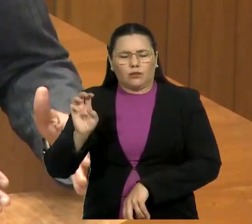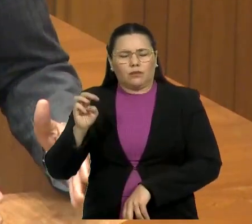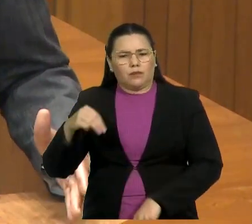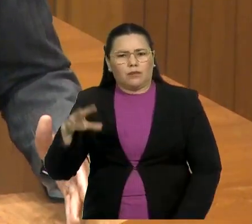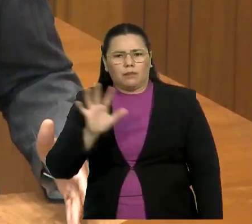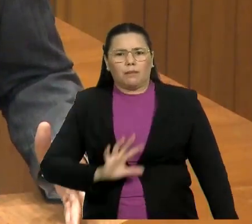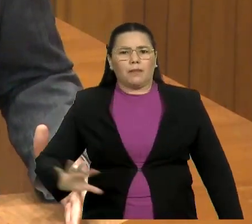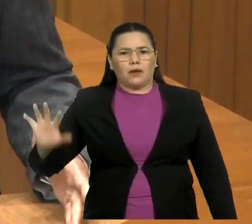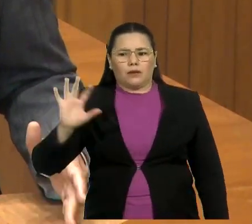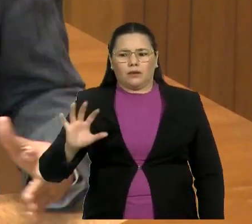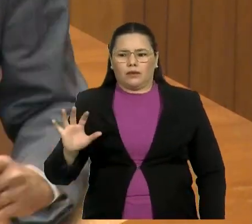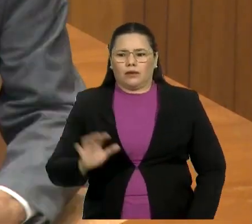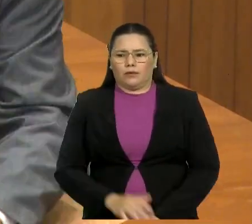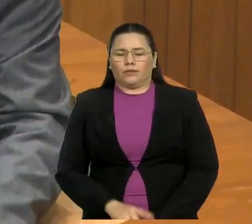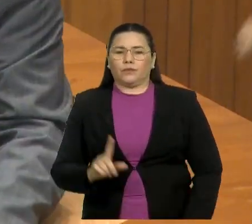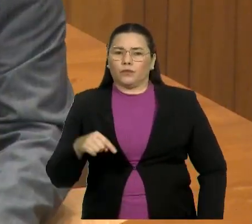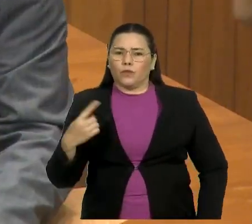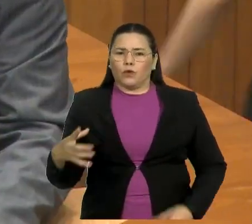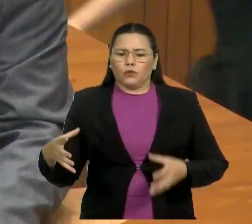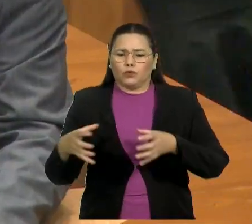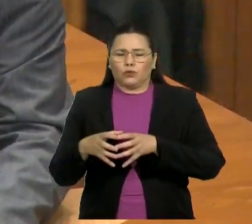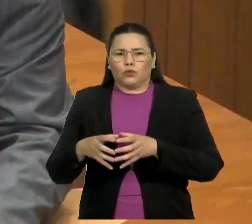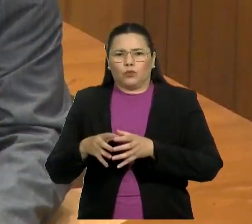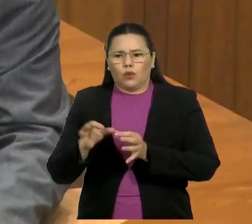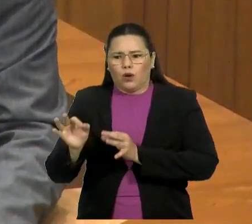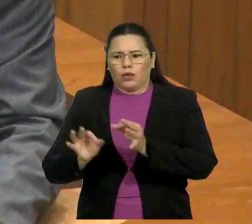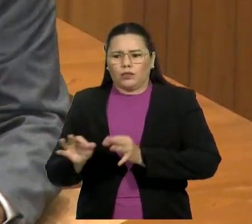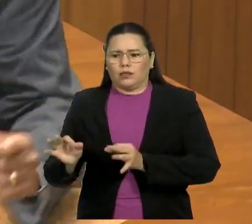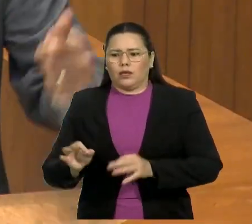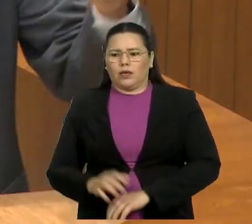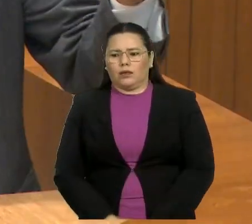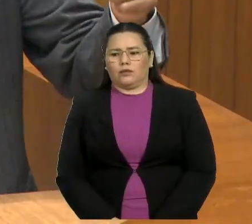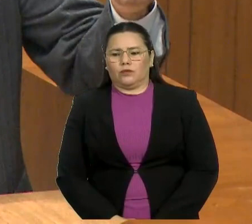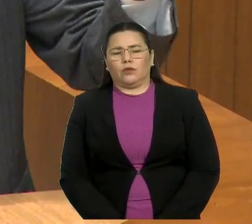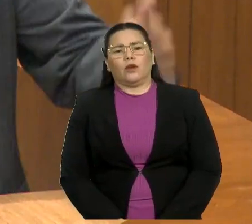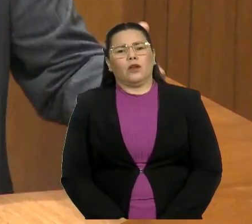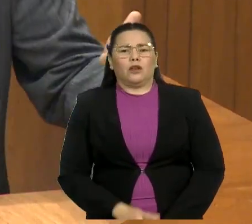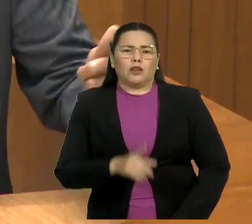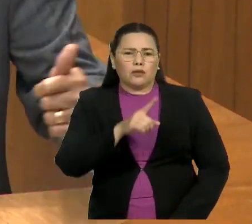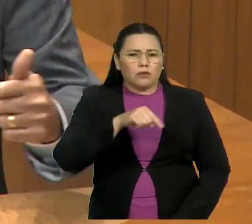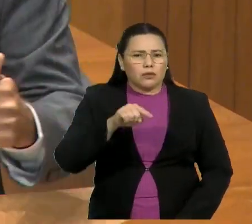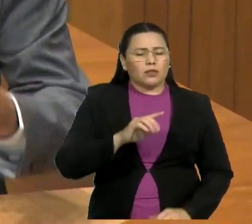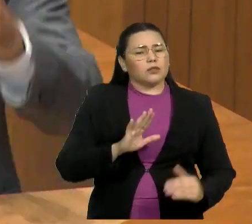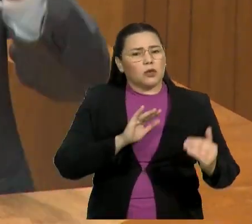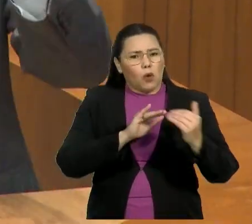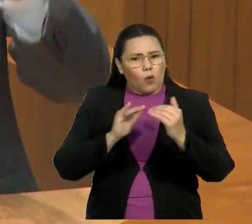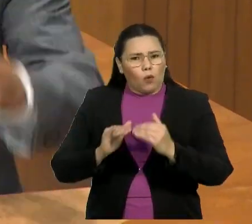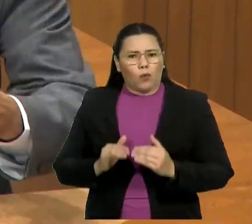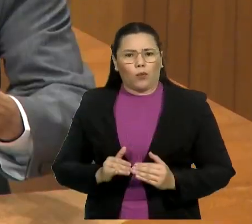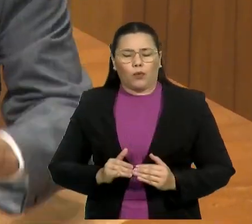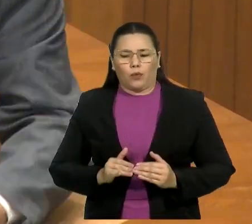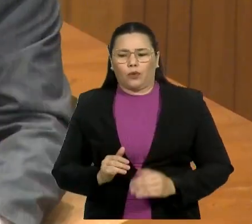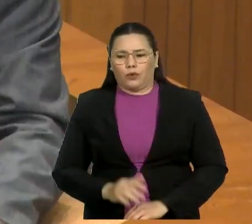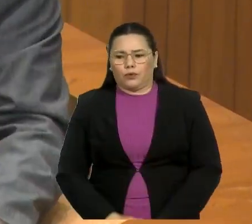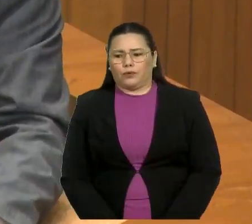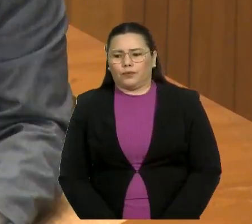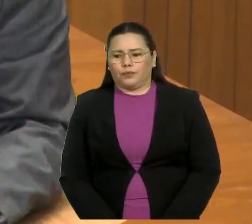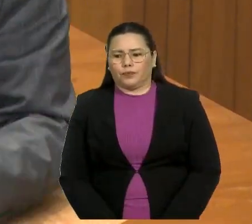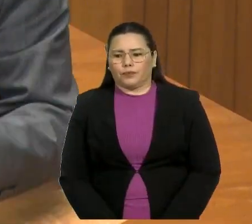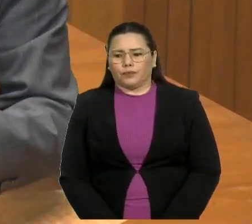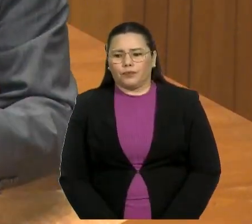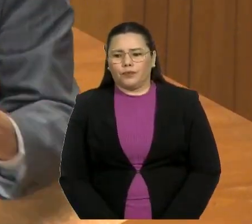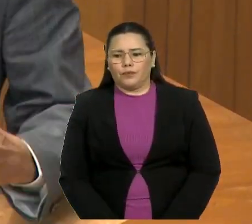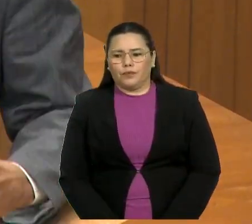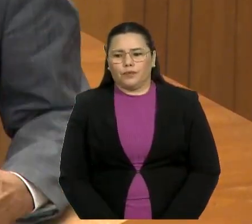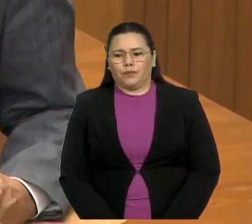partido está organizado, aqueles que são simpatizantes do Partido dos Trabalhadores, do partido do presidente